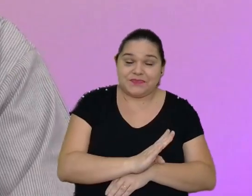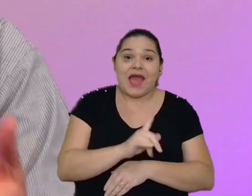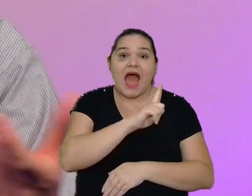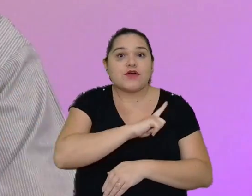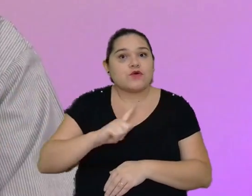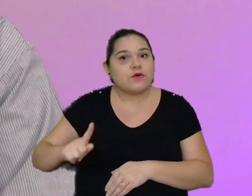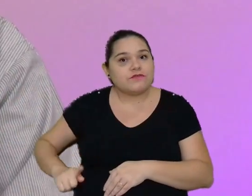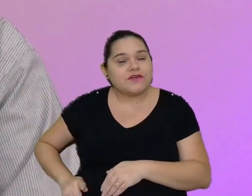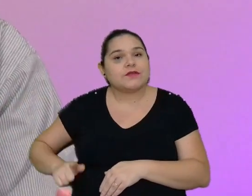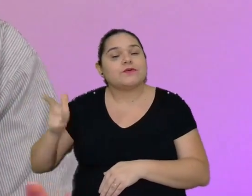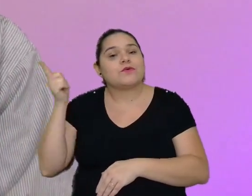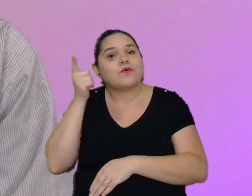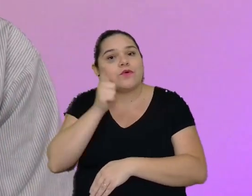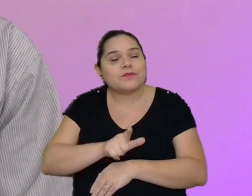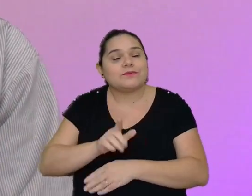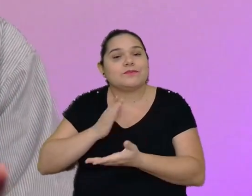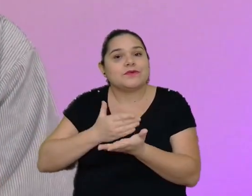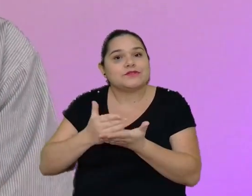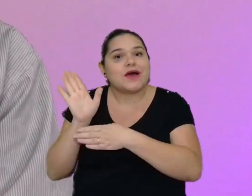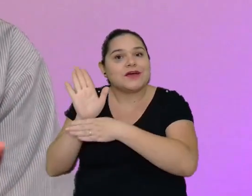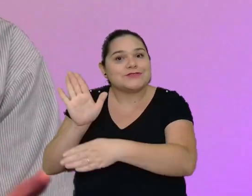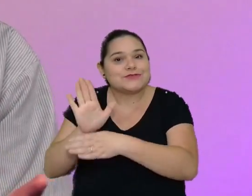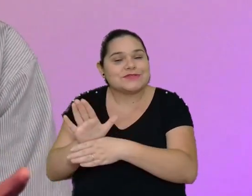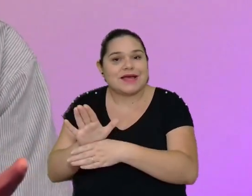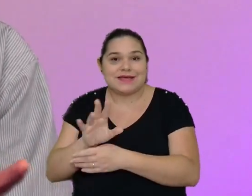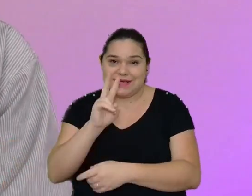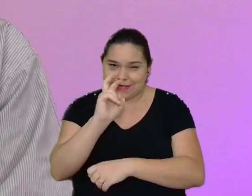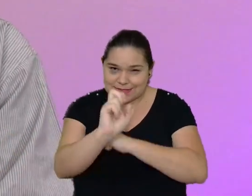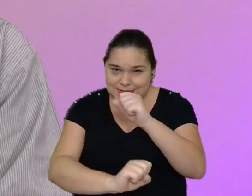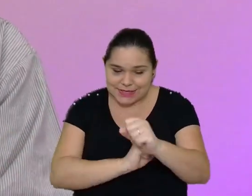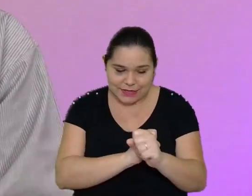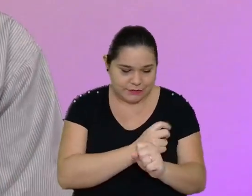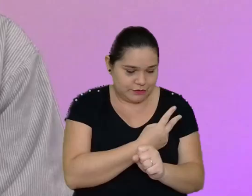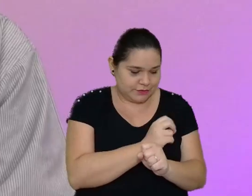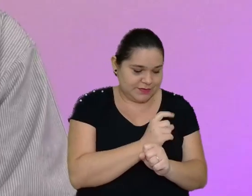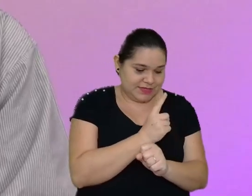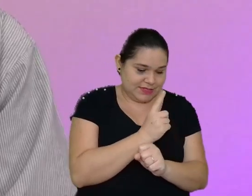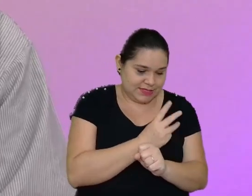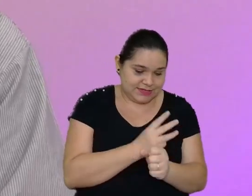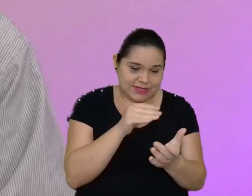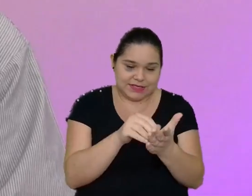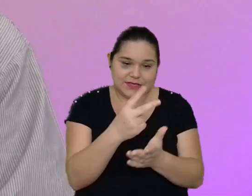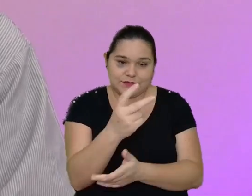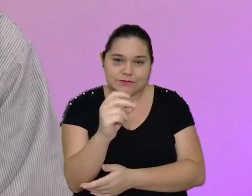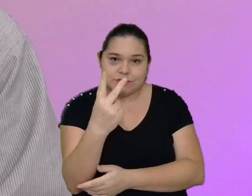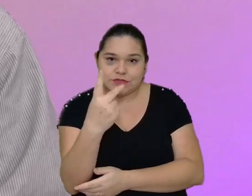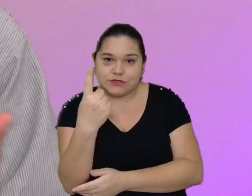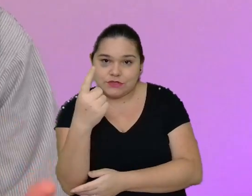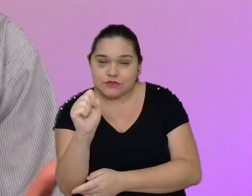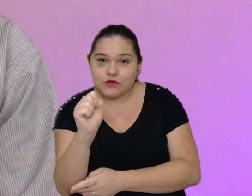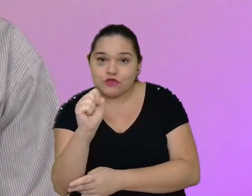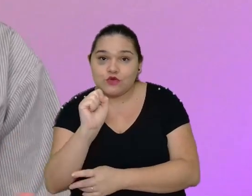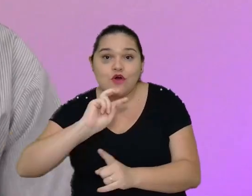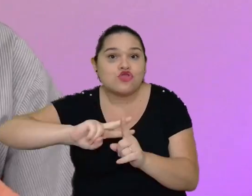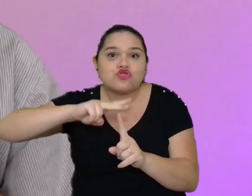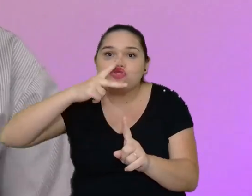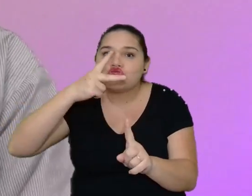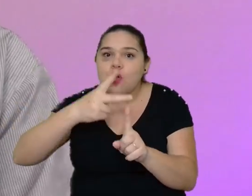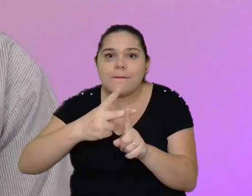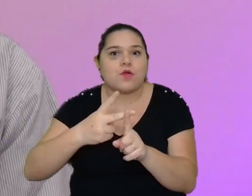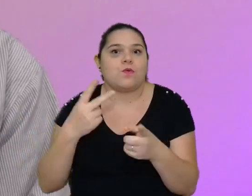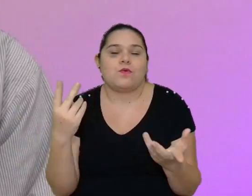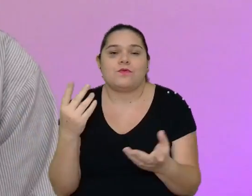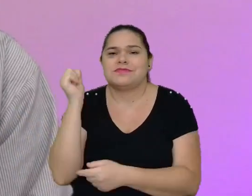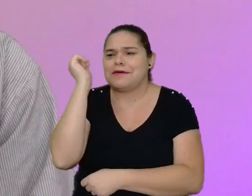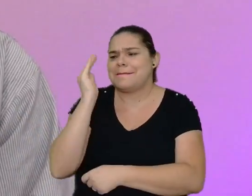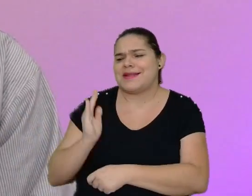subsidiar e começou a ajudar no tratamento. Em 5 anos, de 2013 a 2018, dobrou, foi para 400 por milhão. Então o Brasil está muito atrás e tem muito